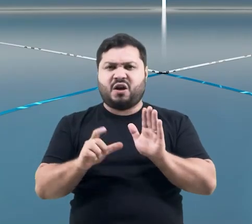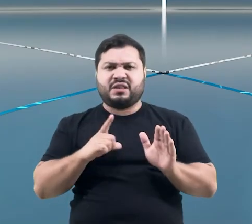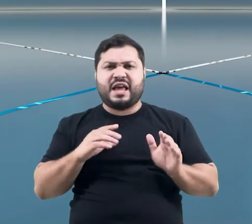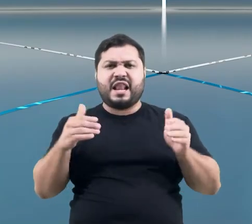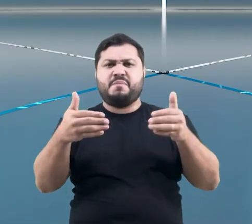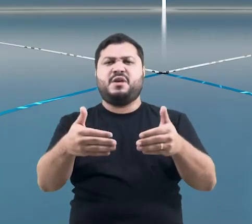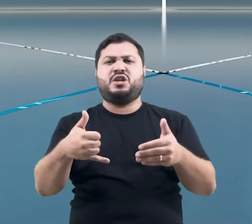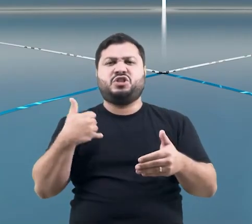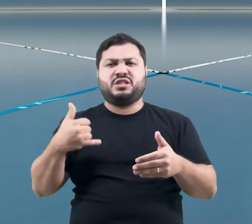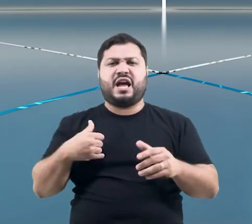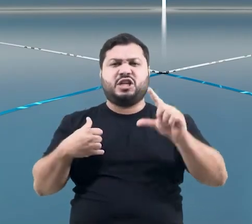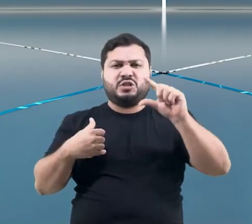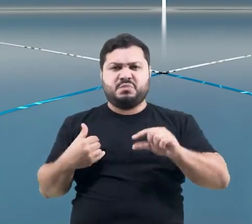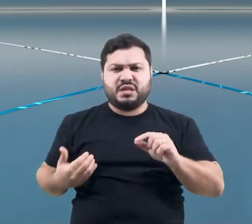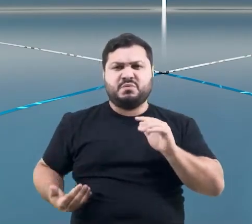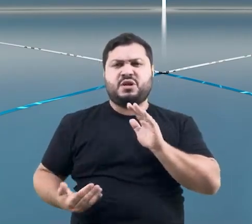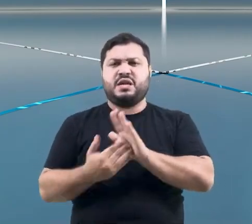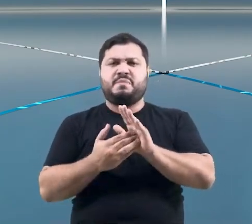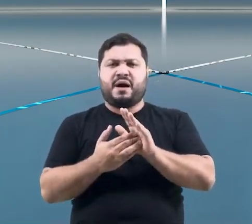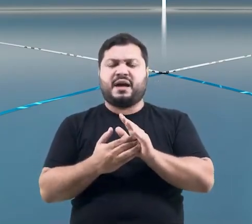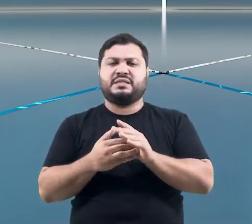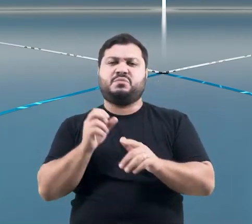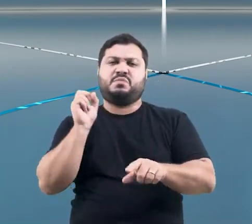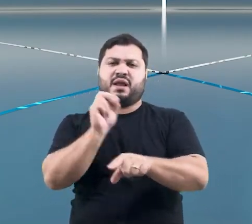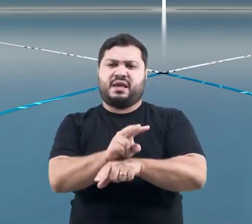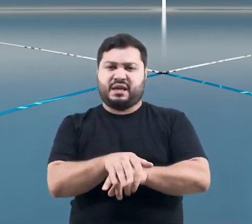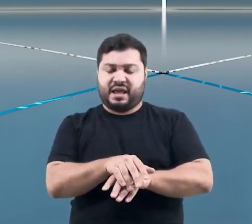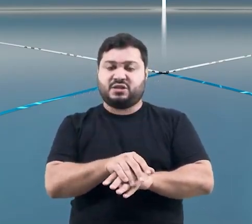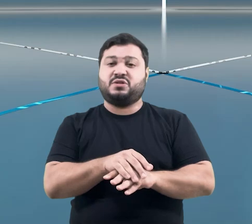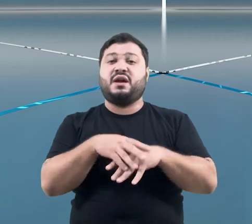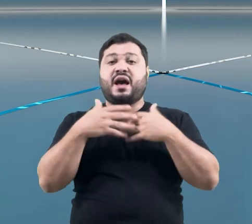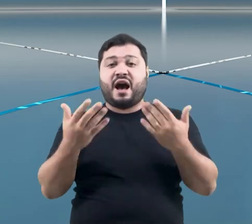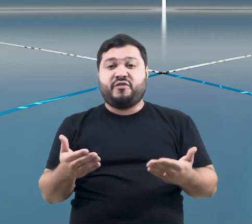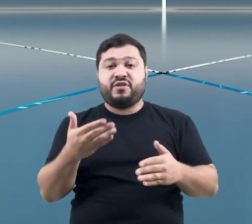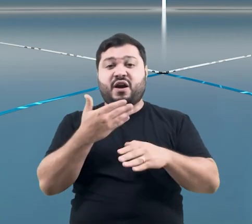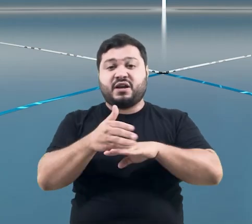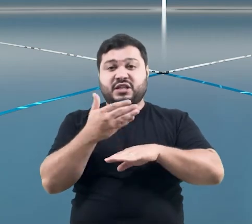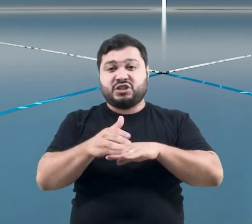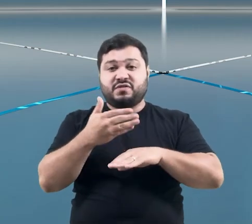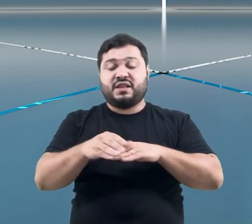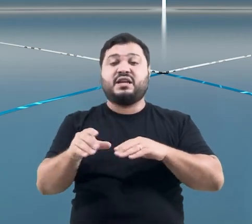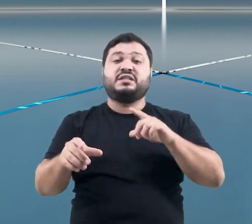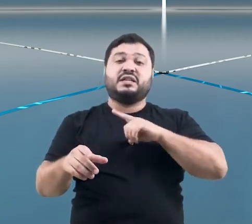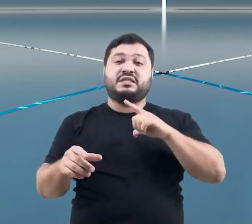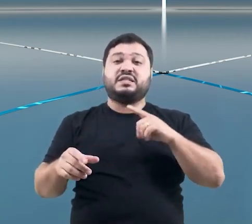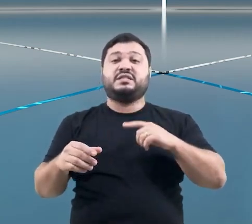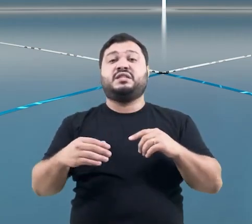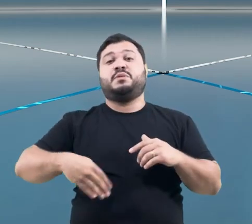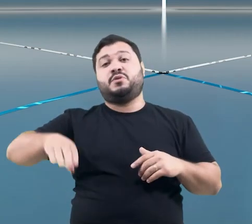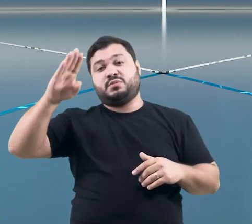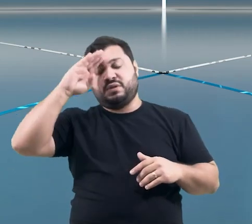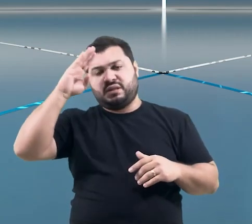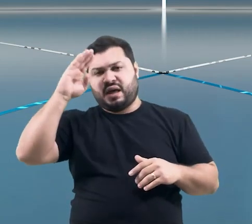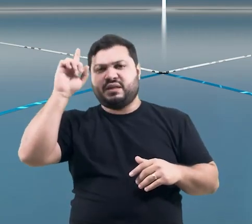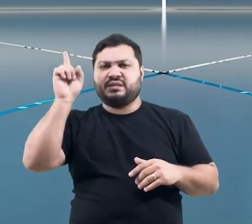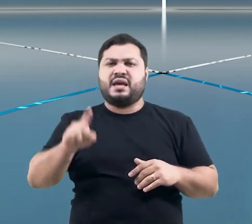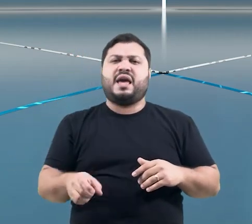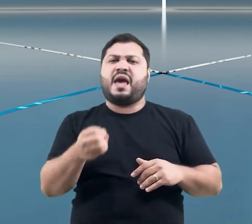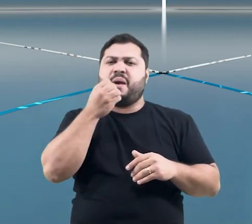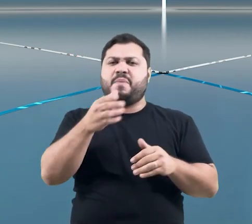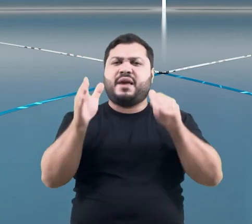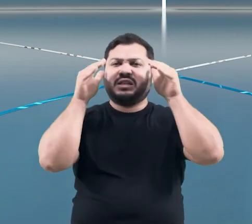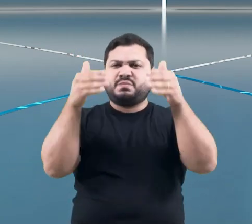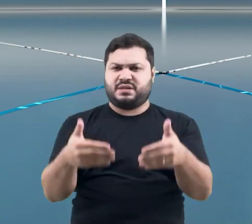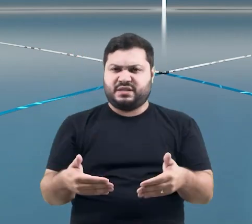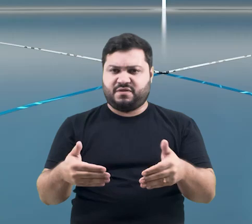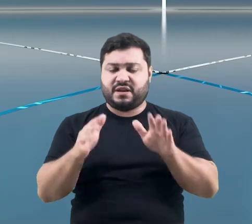edital fixe limites de idade mínimo e máximo para ingresso. Afinal, as atividades exercidas pelos militares